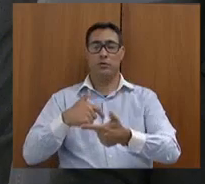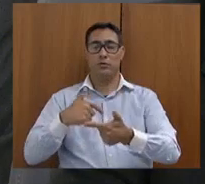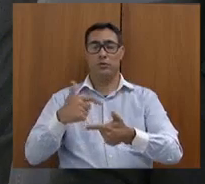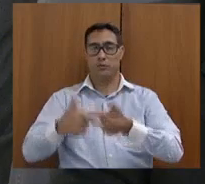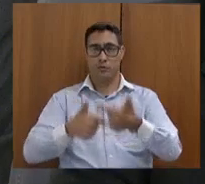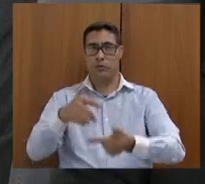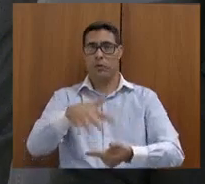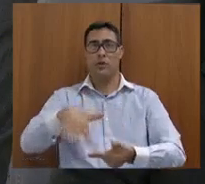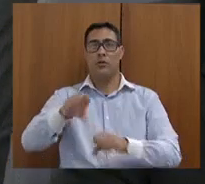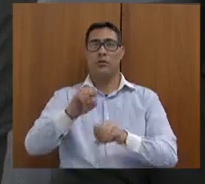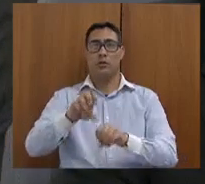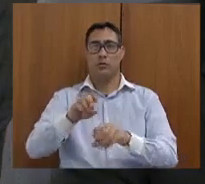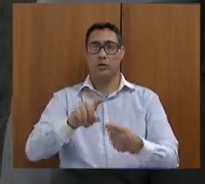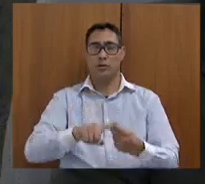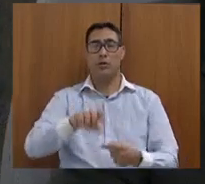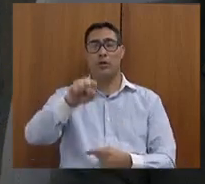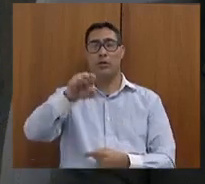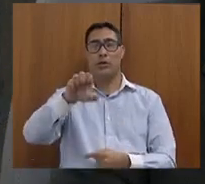como